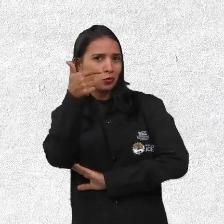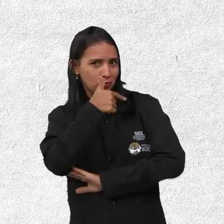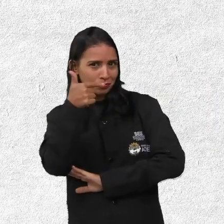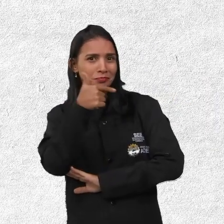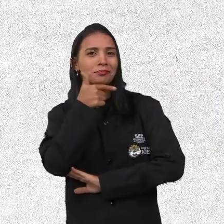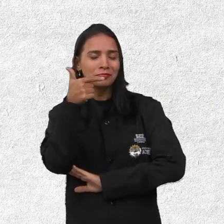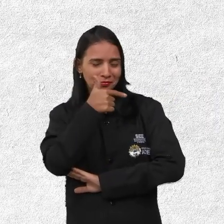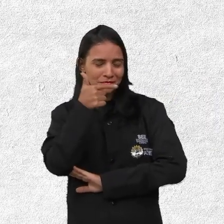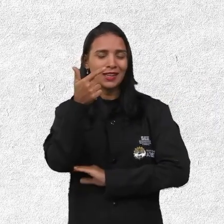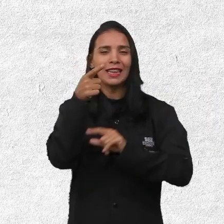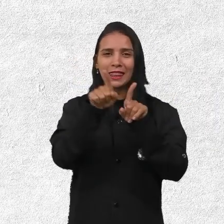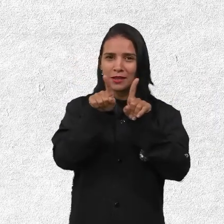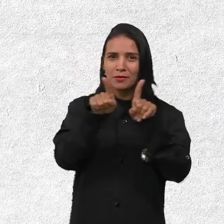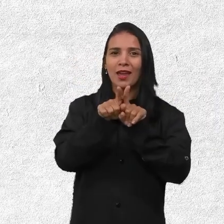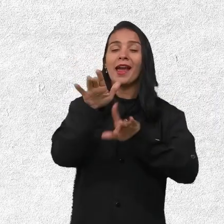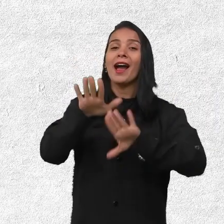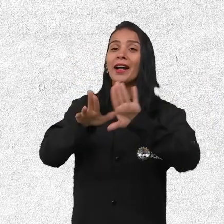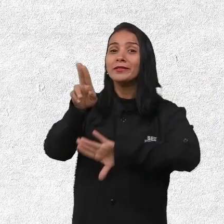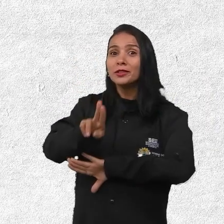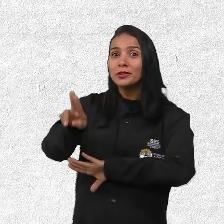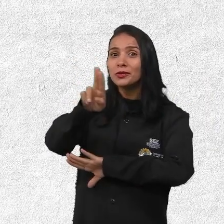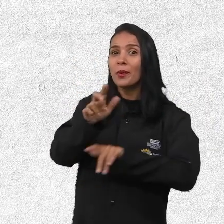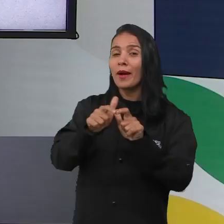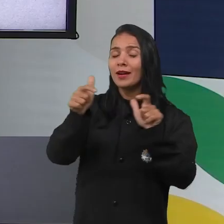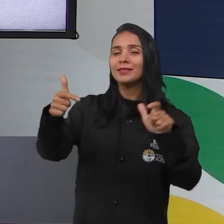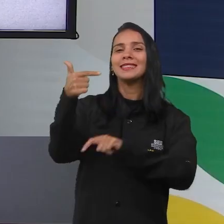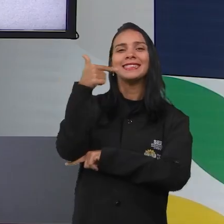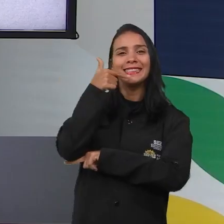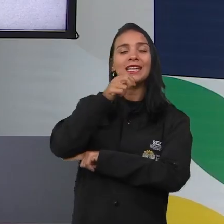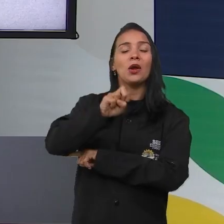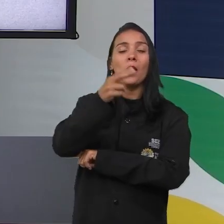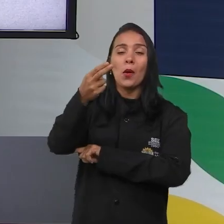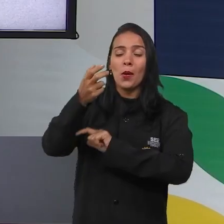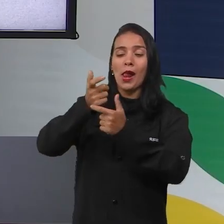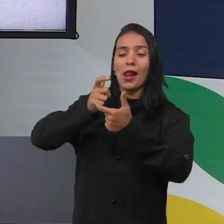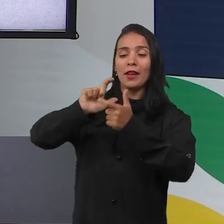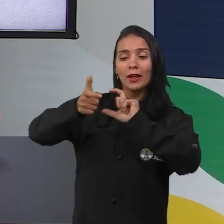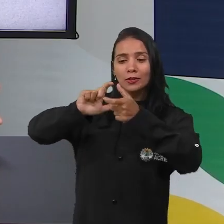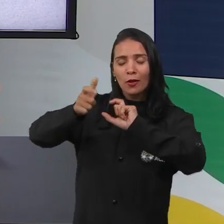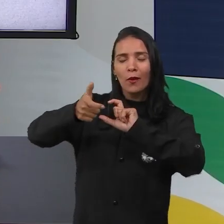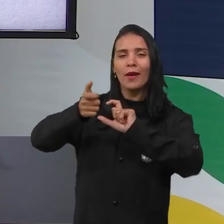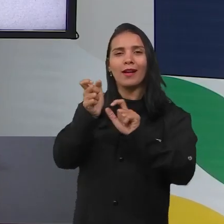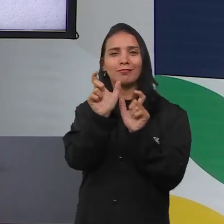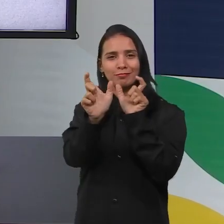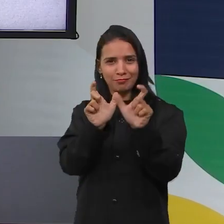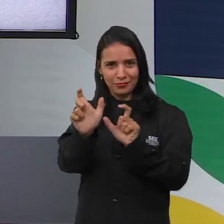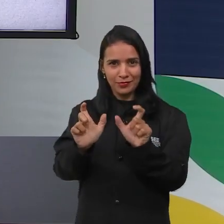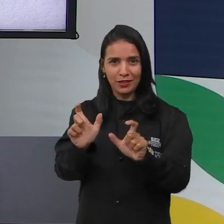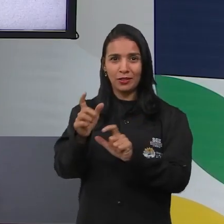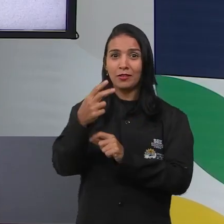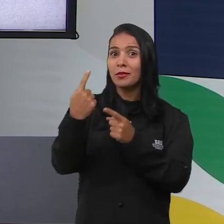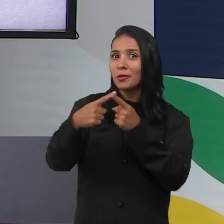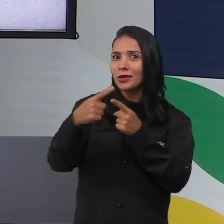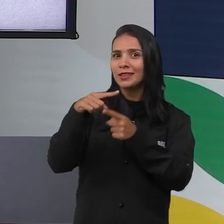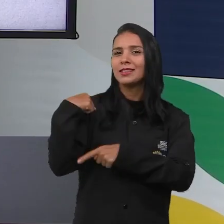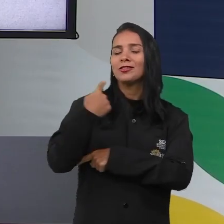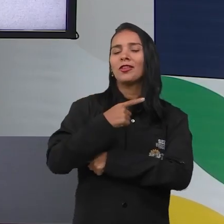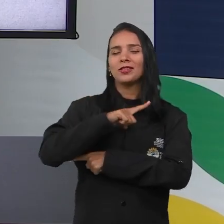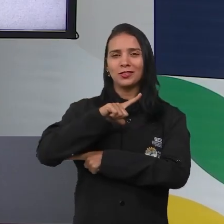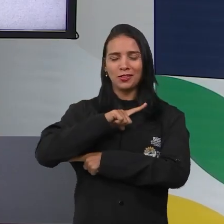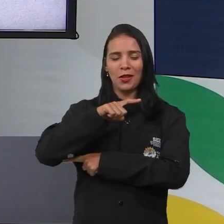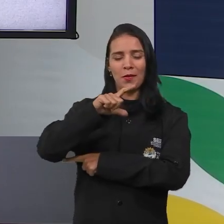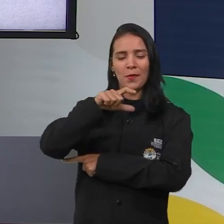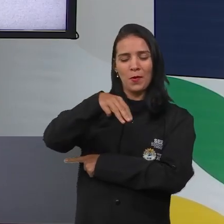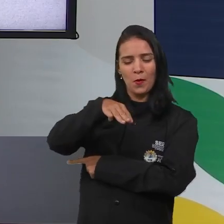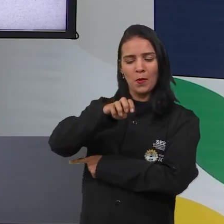muito usado em piadas e trocadilhos. Isso é bem famoso, porque nós temos os nossos memes,